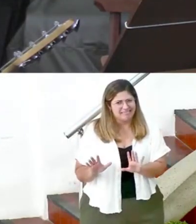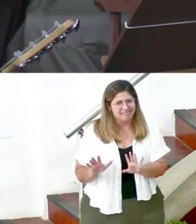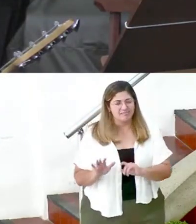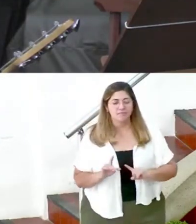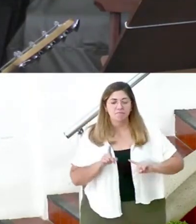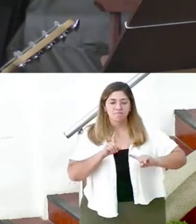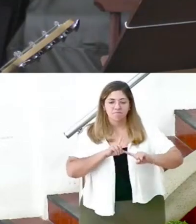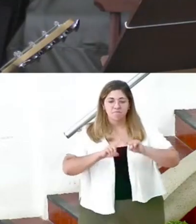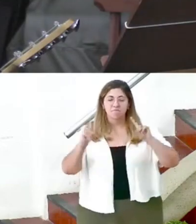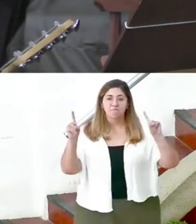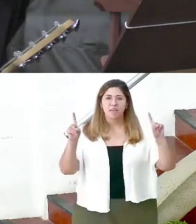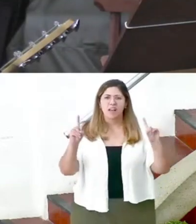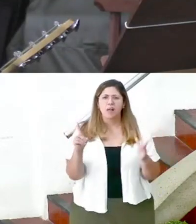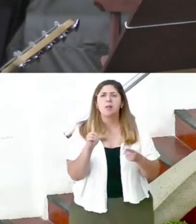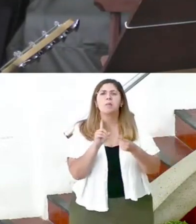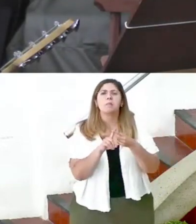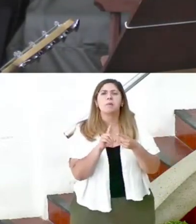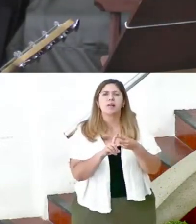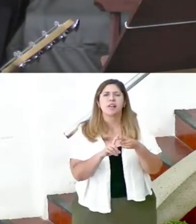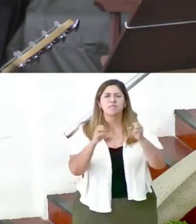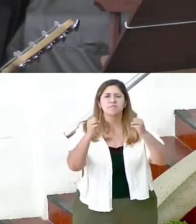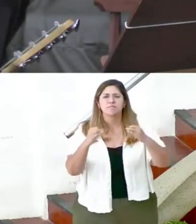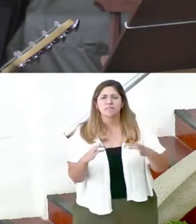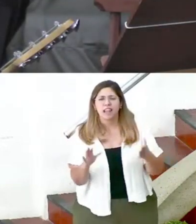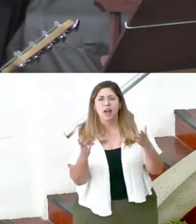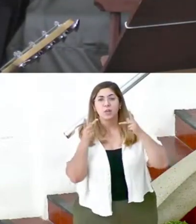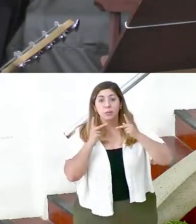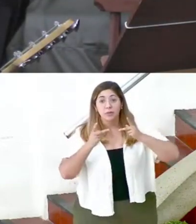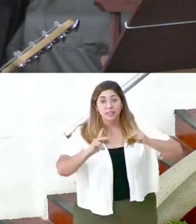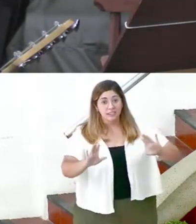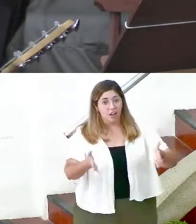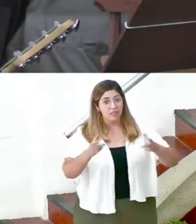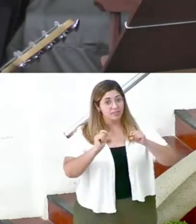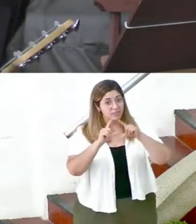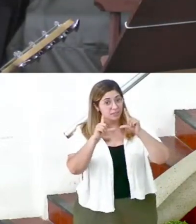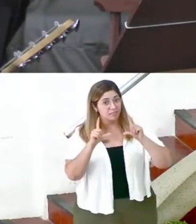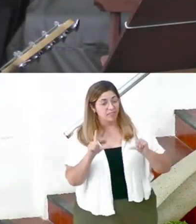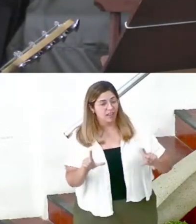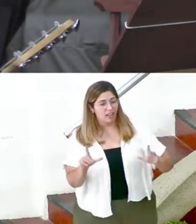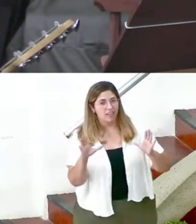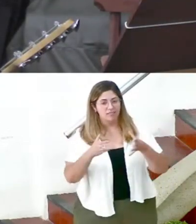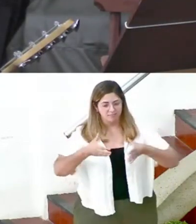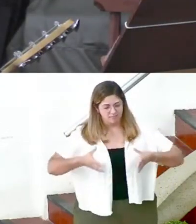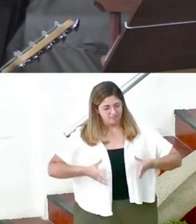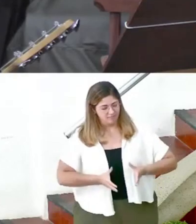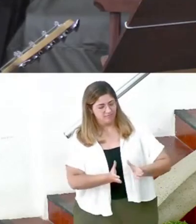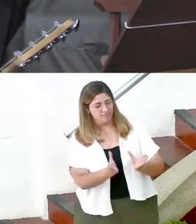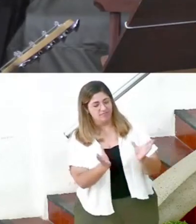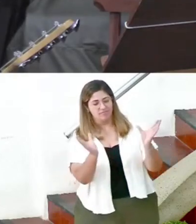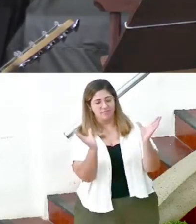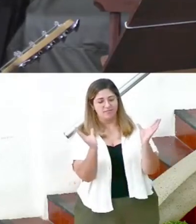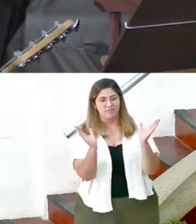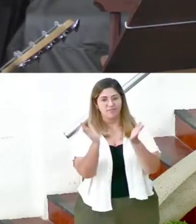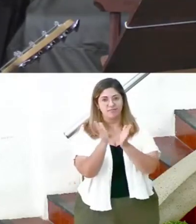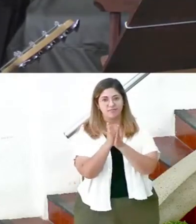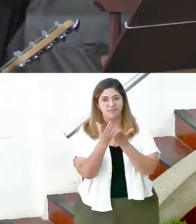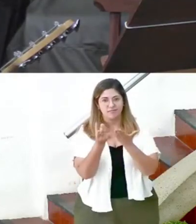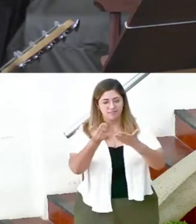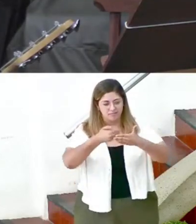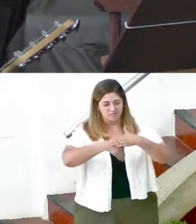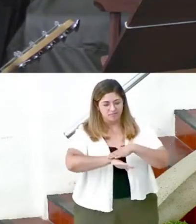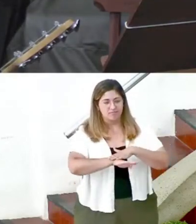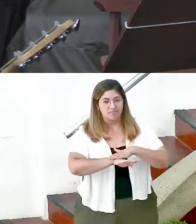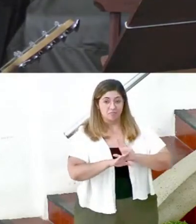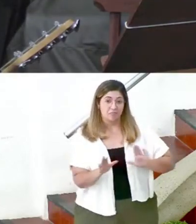Mas para o que o pastor quer pregar hoje pela manhã, crianças, essa imagem faz sentido. Um vaso com uma